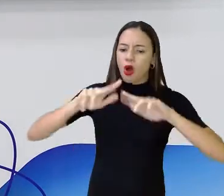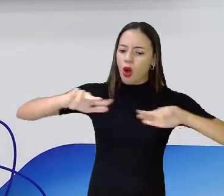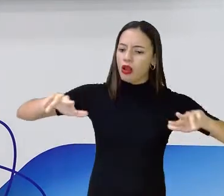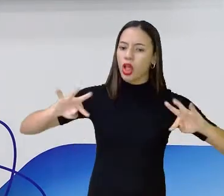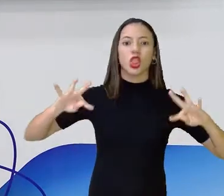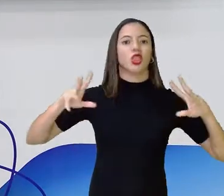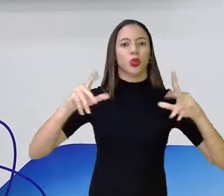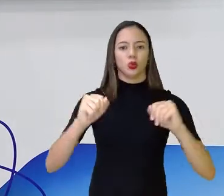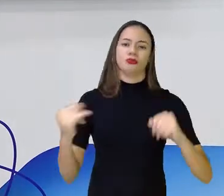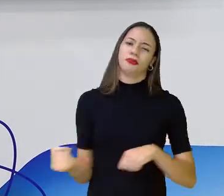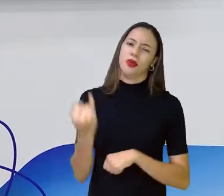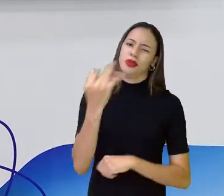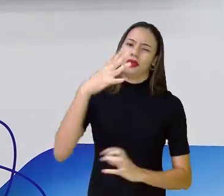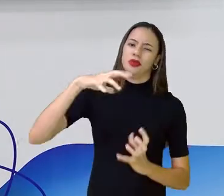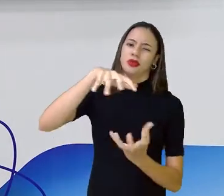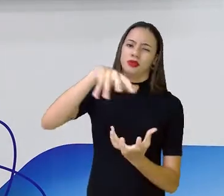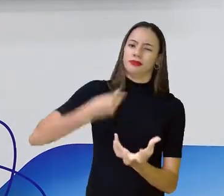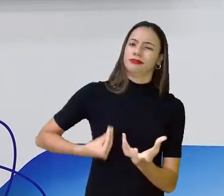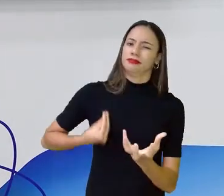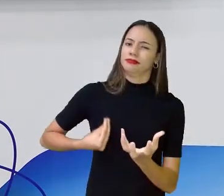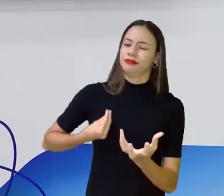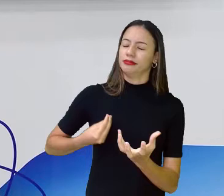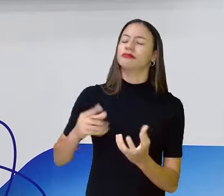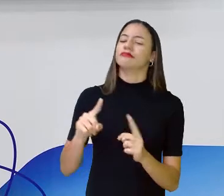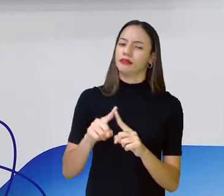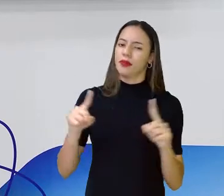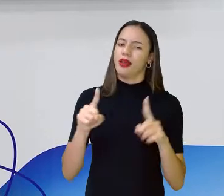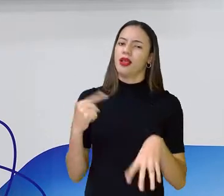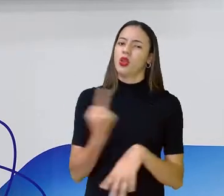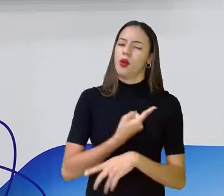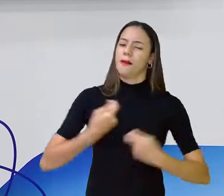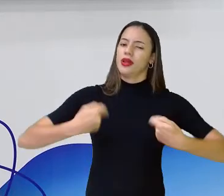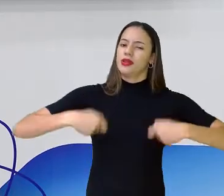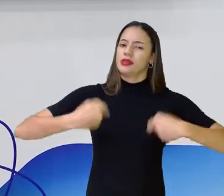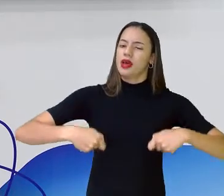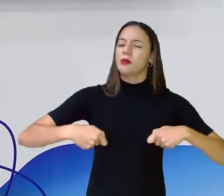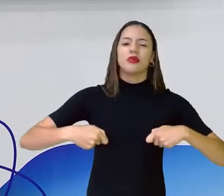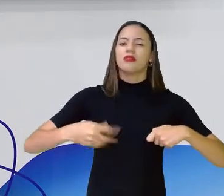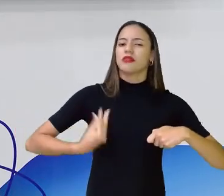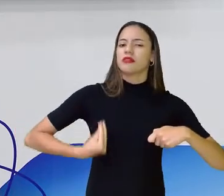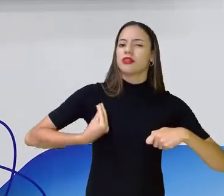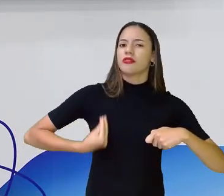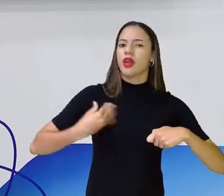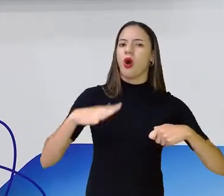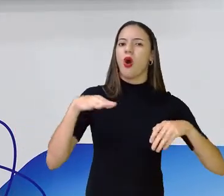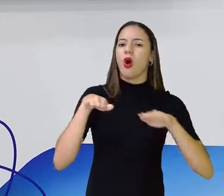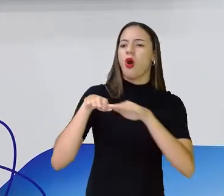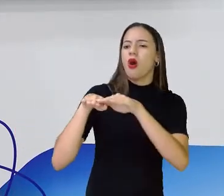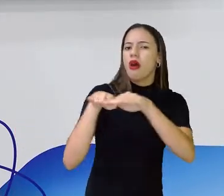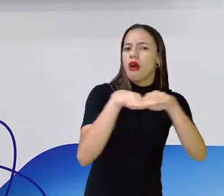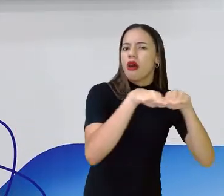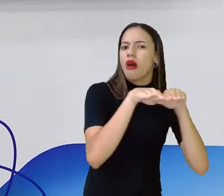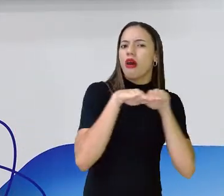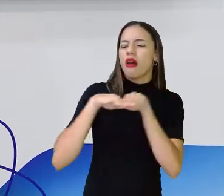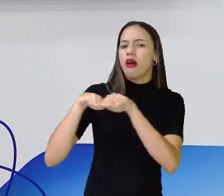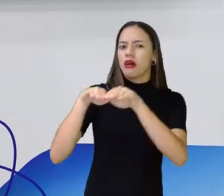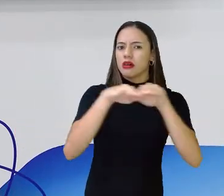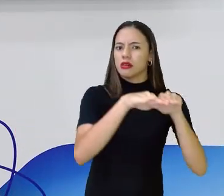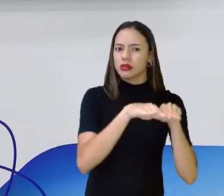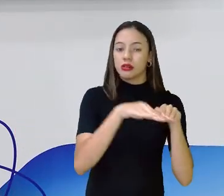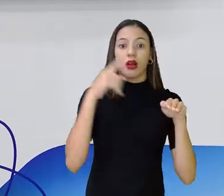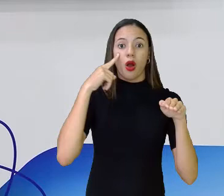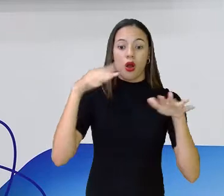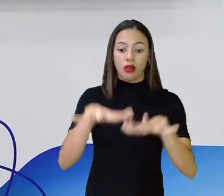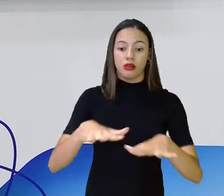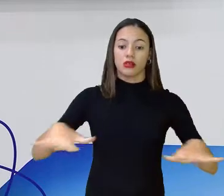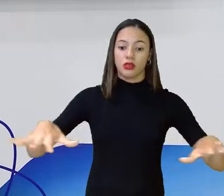Terra. E aí, claro, a gente precisa conviver de forma harmoniosa. O solo, a natureza, ela vai